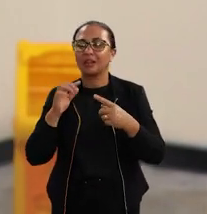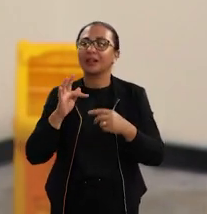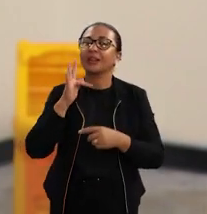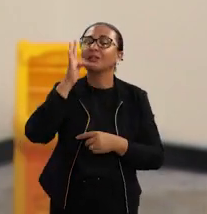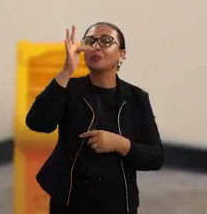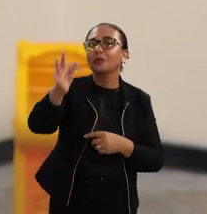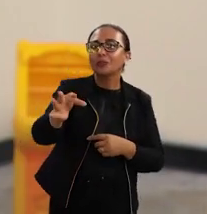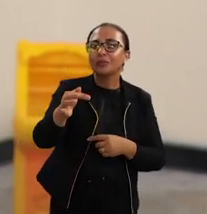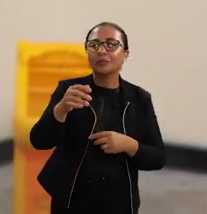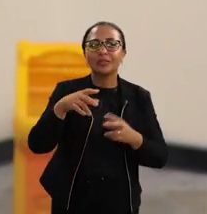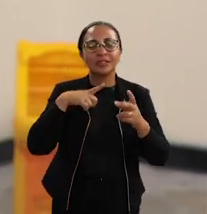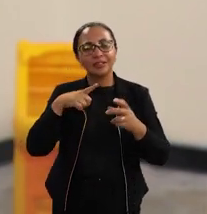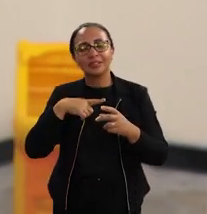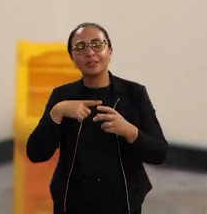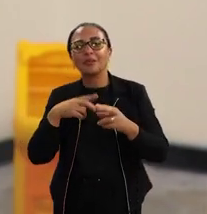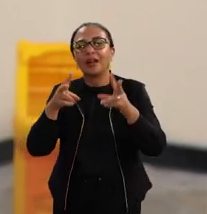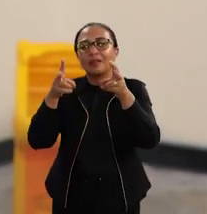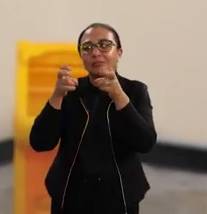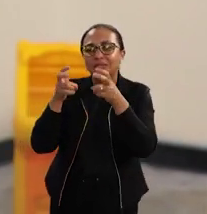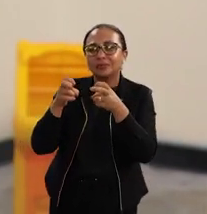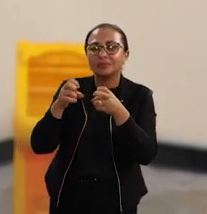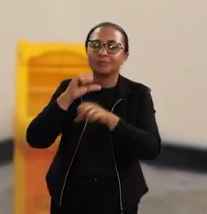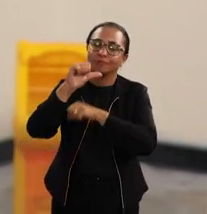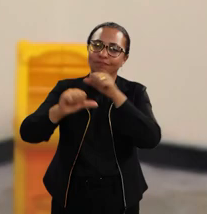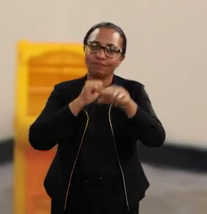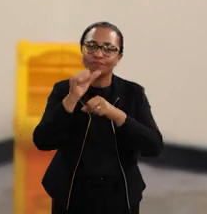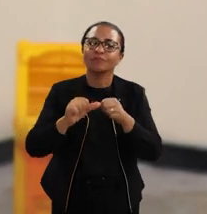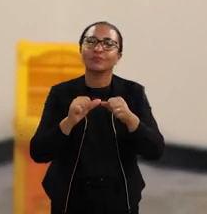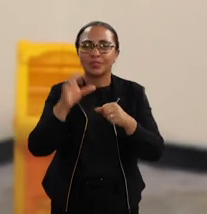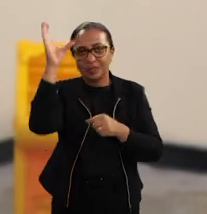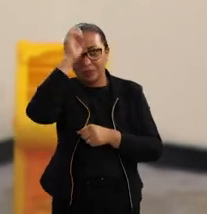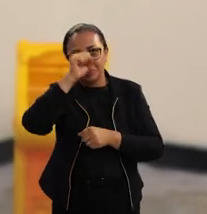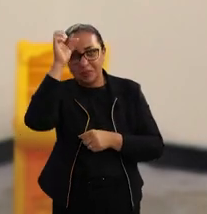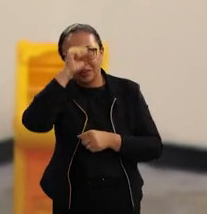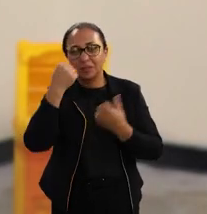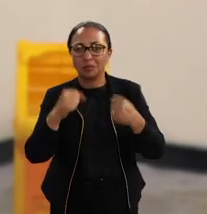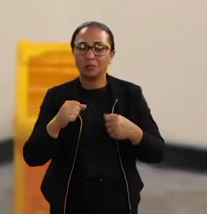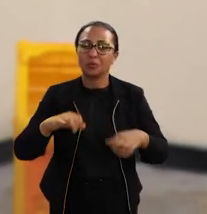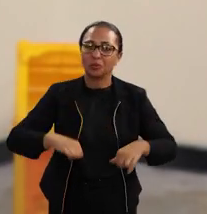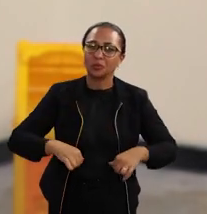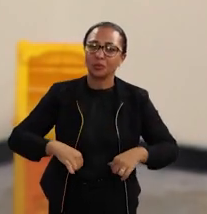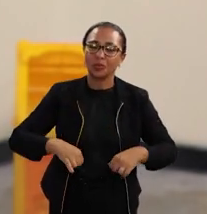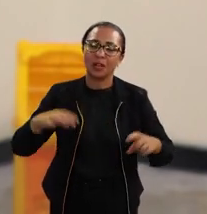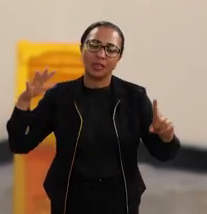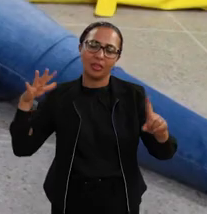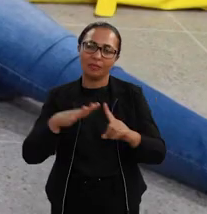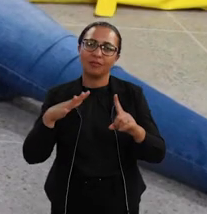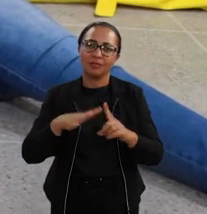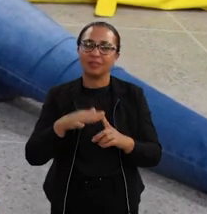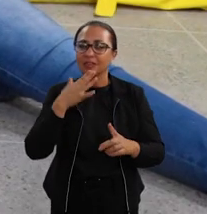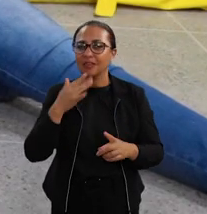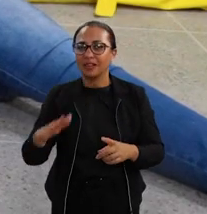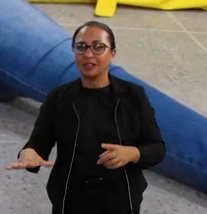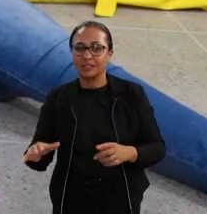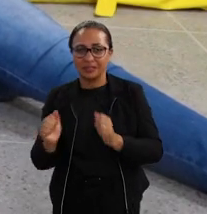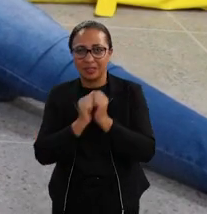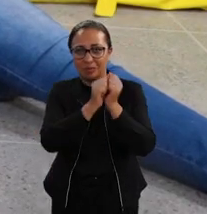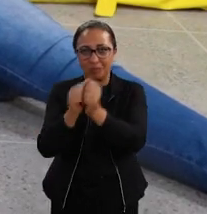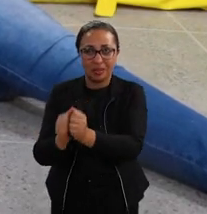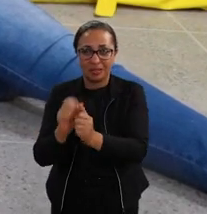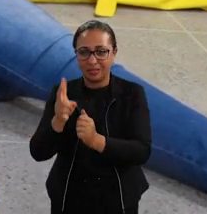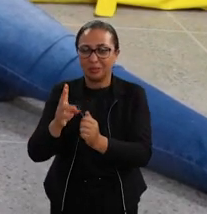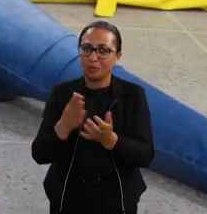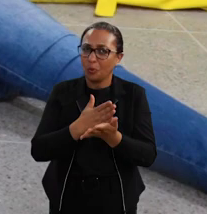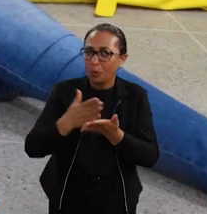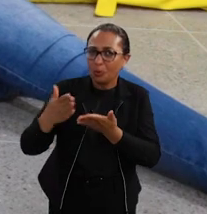frente, as repercussões, né, no desenvolvimento, na aprendizagem, pode sofrer interferência. E as crianças que eram acompanhadas